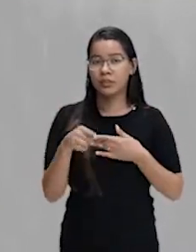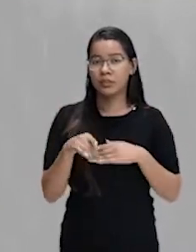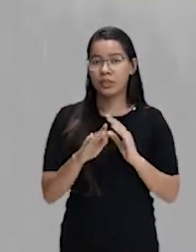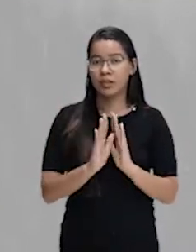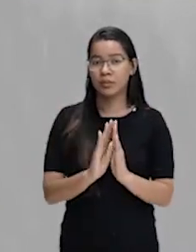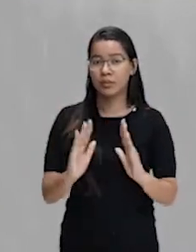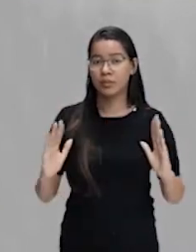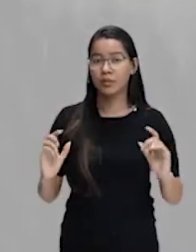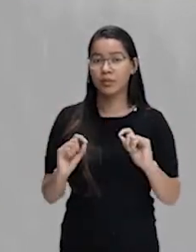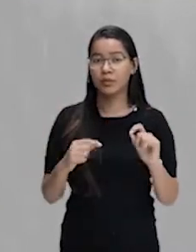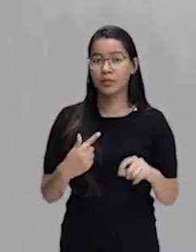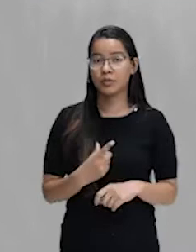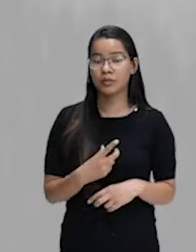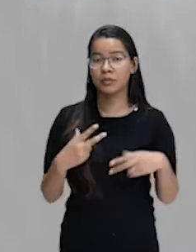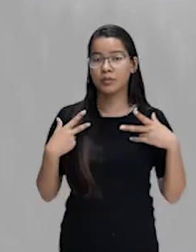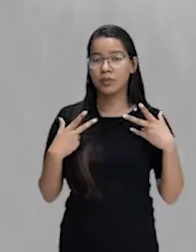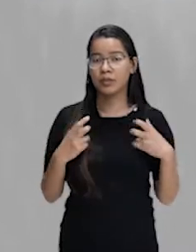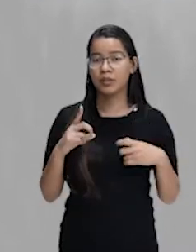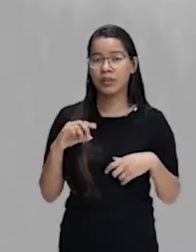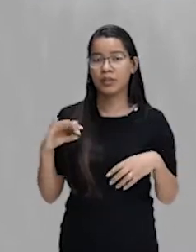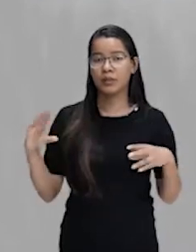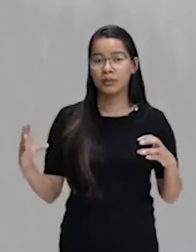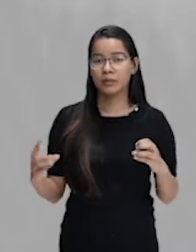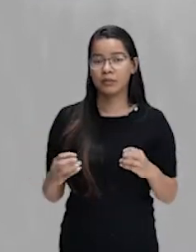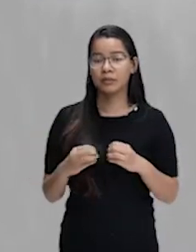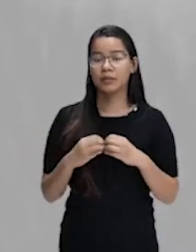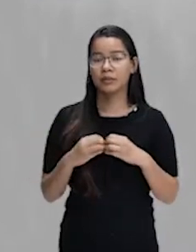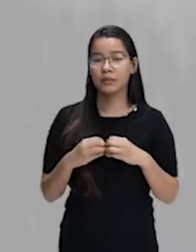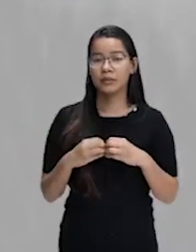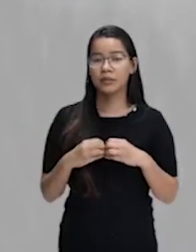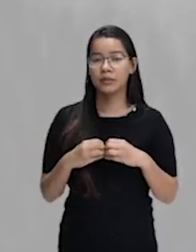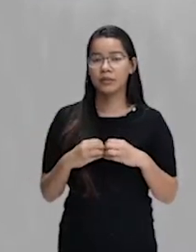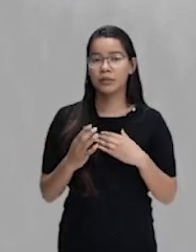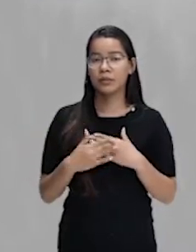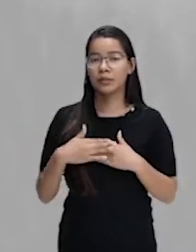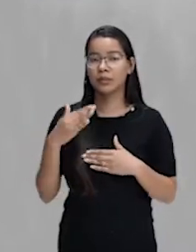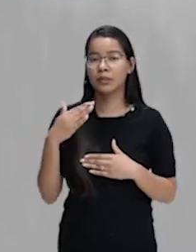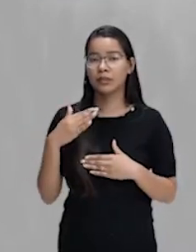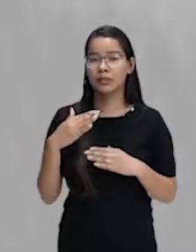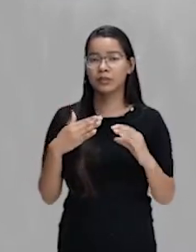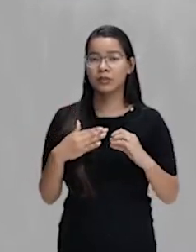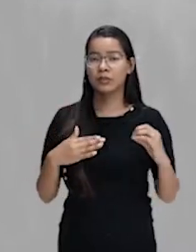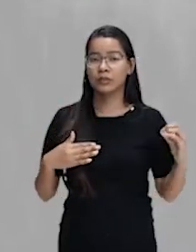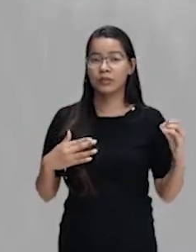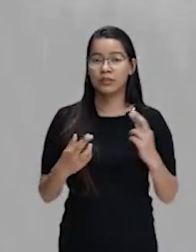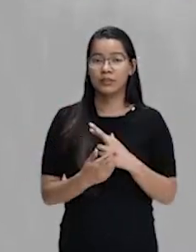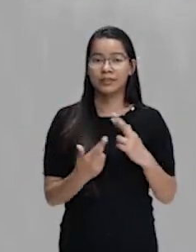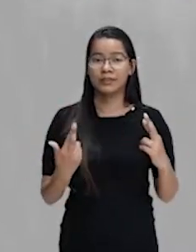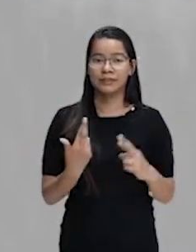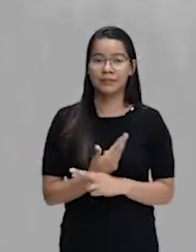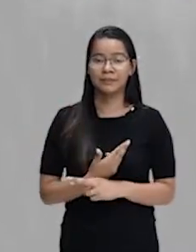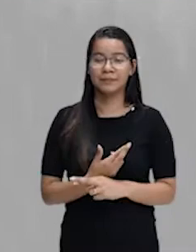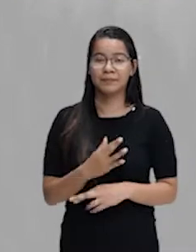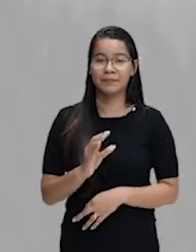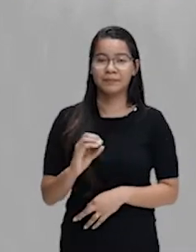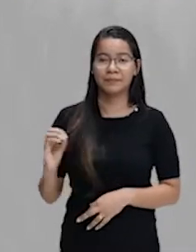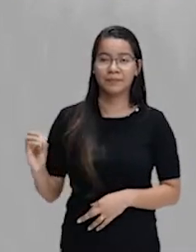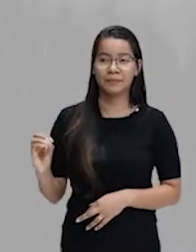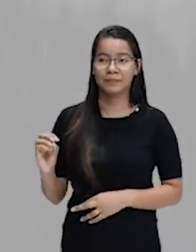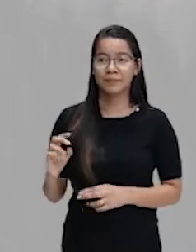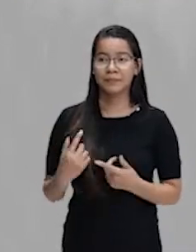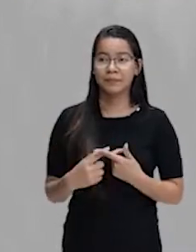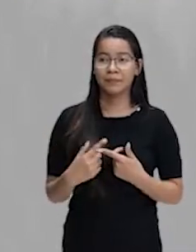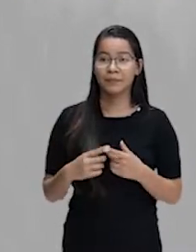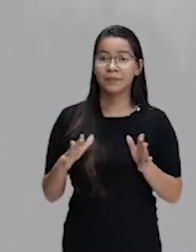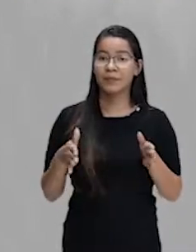vamos observar é uma aproximação ainda mais do Ocidente em relação ao Oriente, por conta de